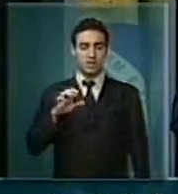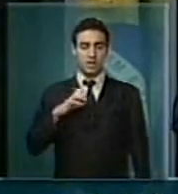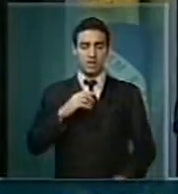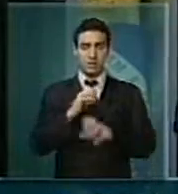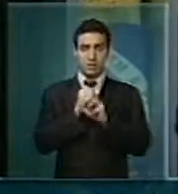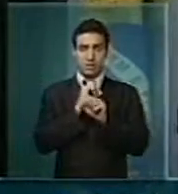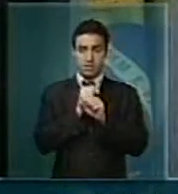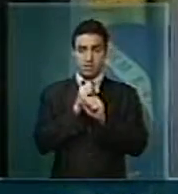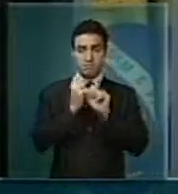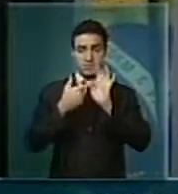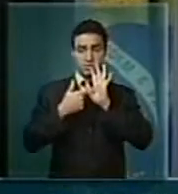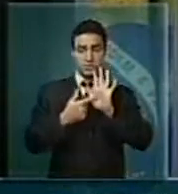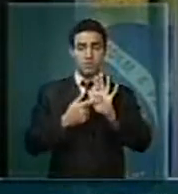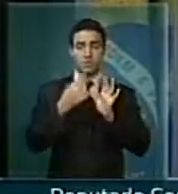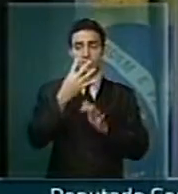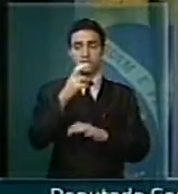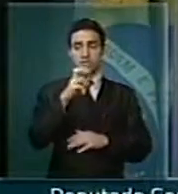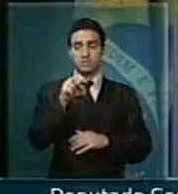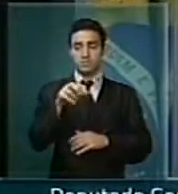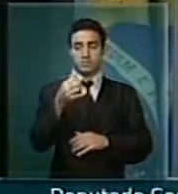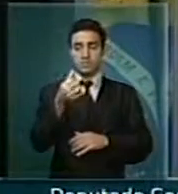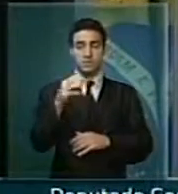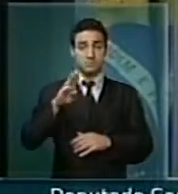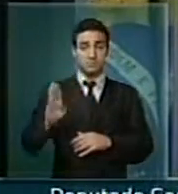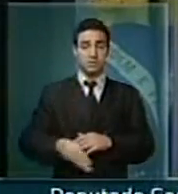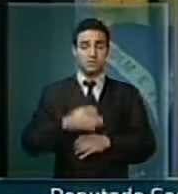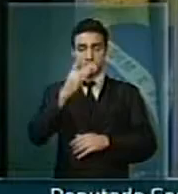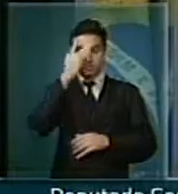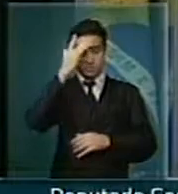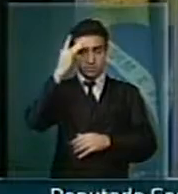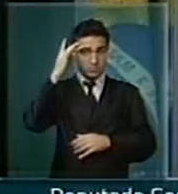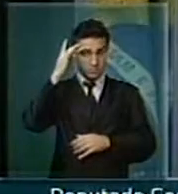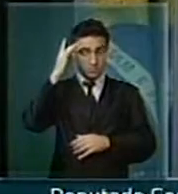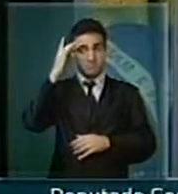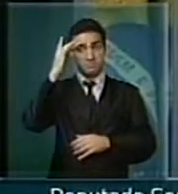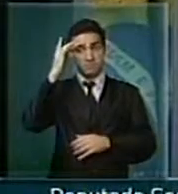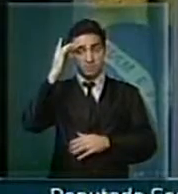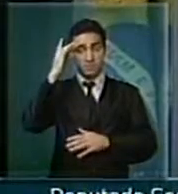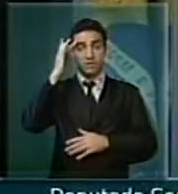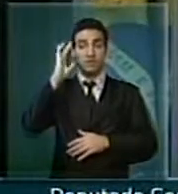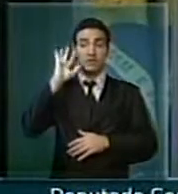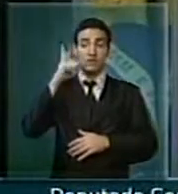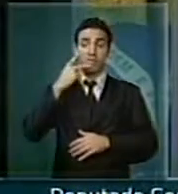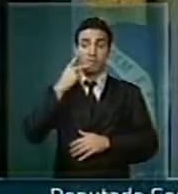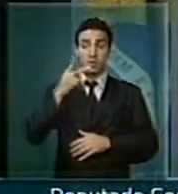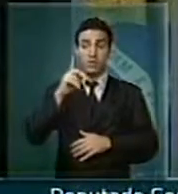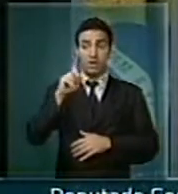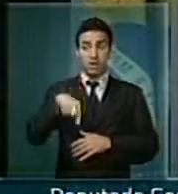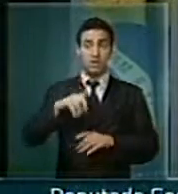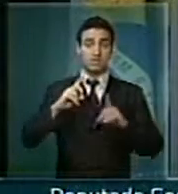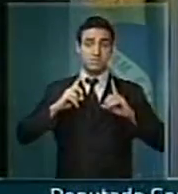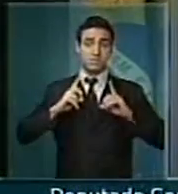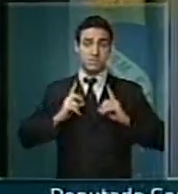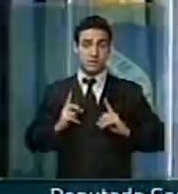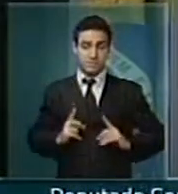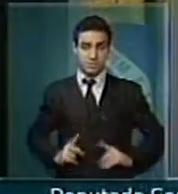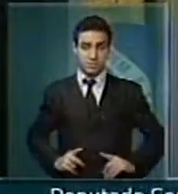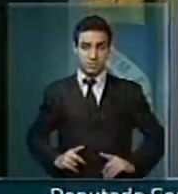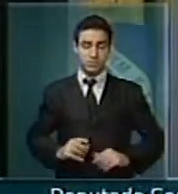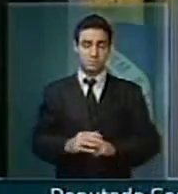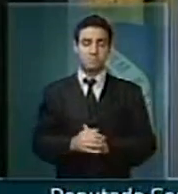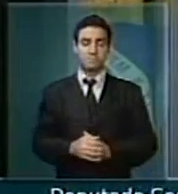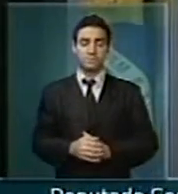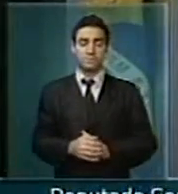que 45,6 milhões de pessoas, de alguma forma, declararam algum tipo de deficiência.